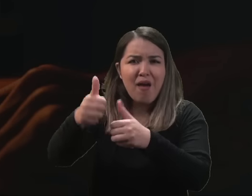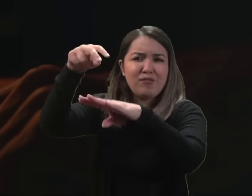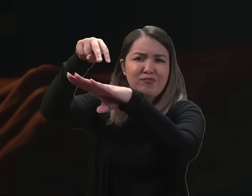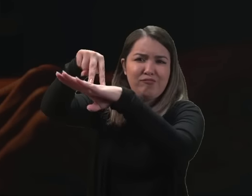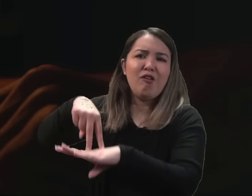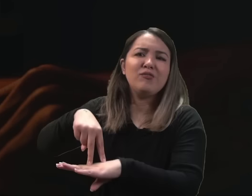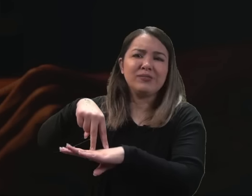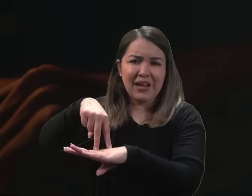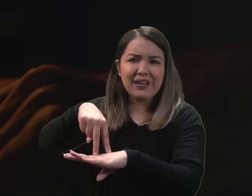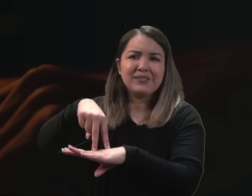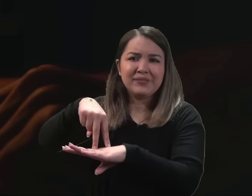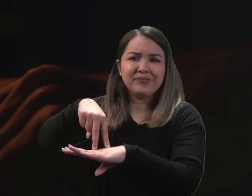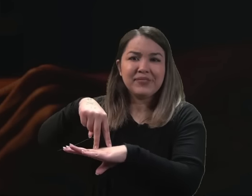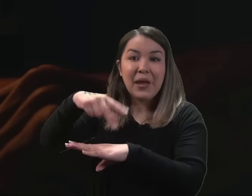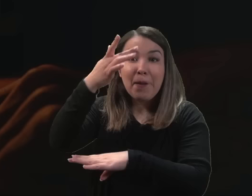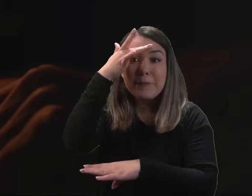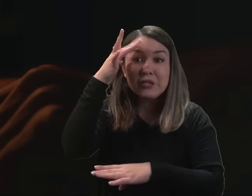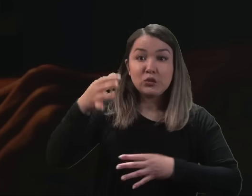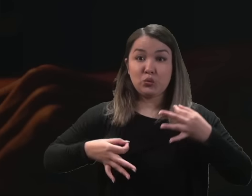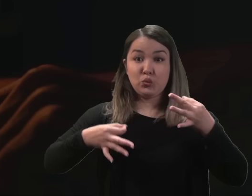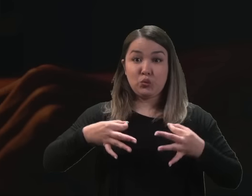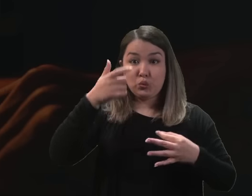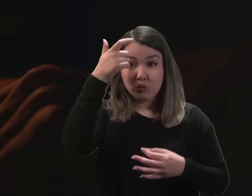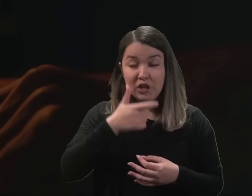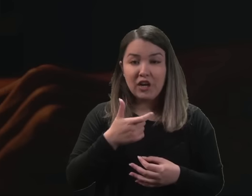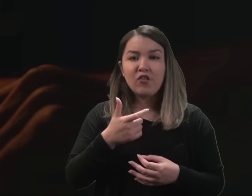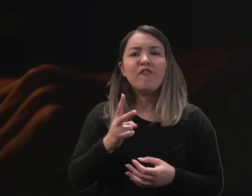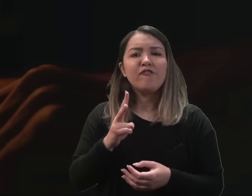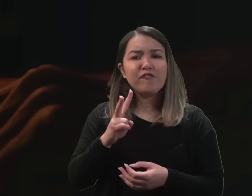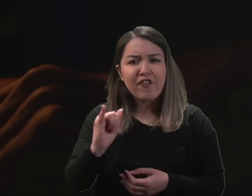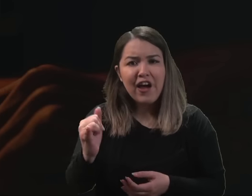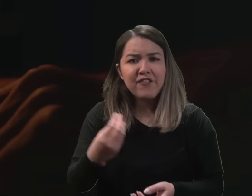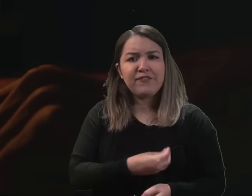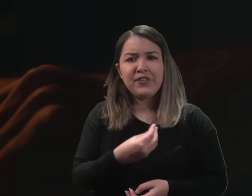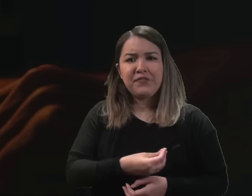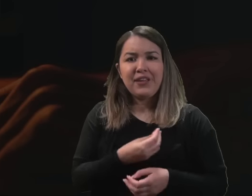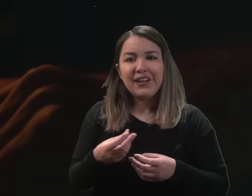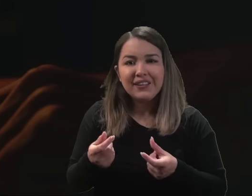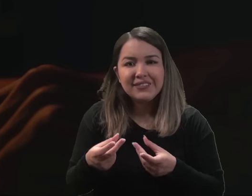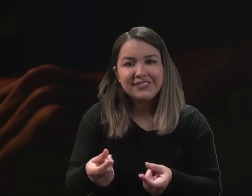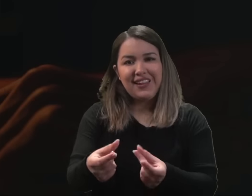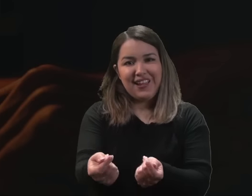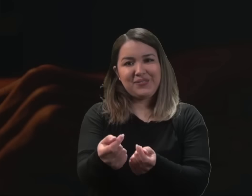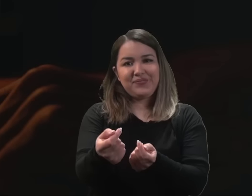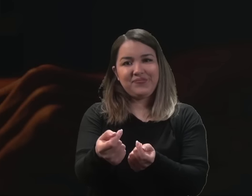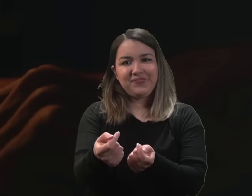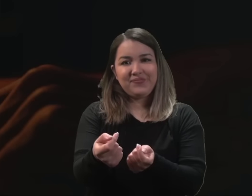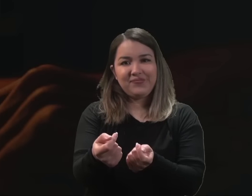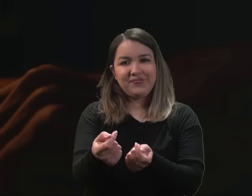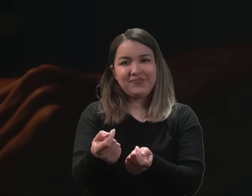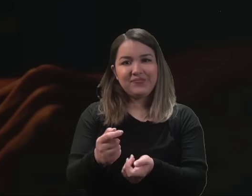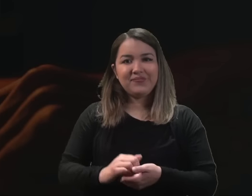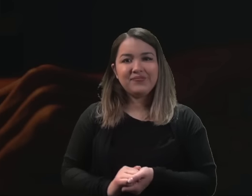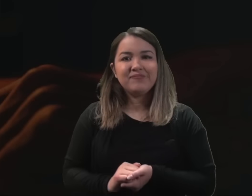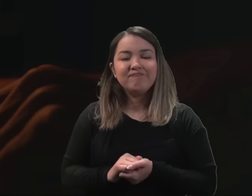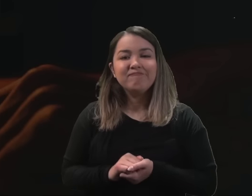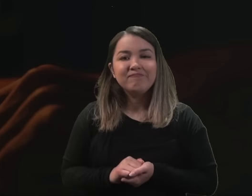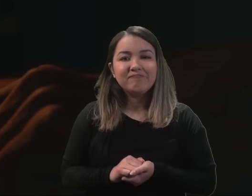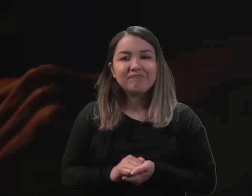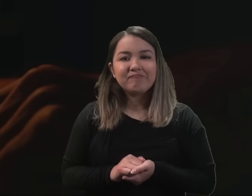mas o meu justo viverá pela fé, e se retroceder, dele a minha alma não se alegrará.